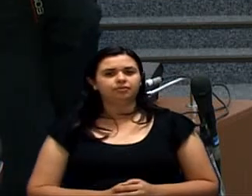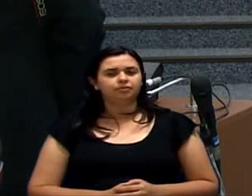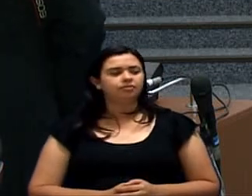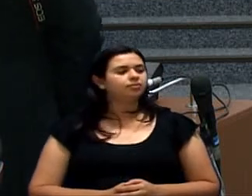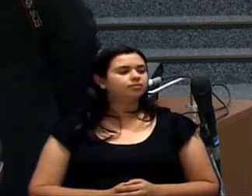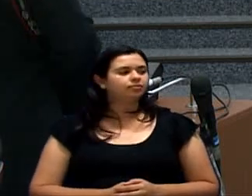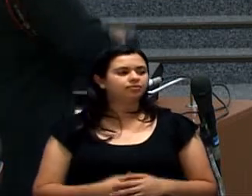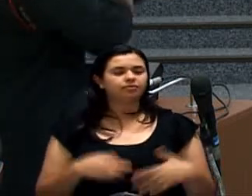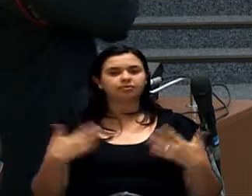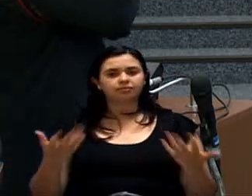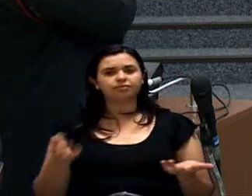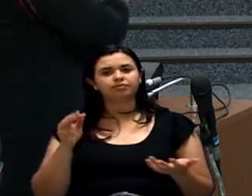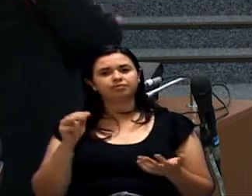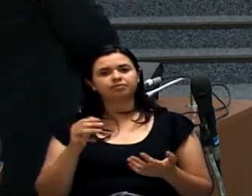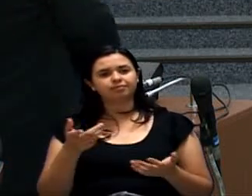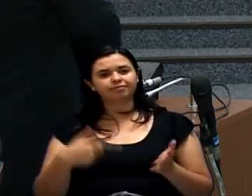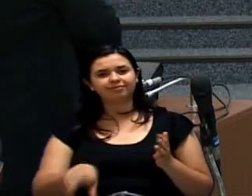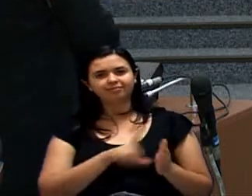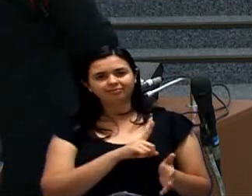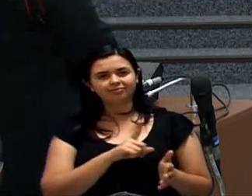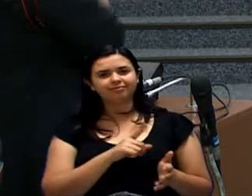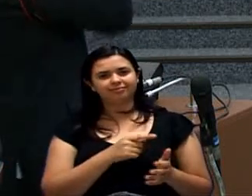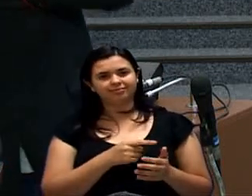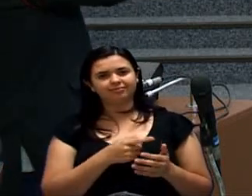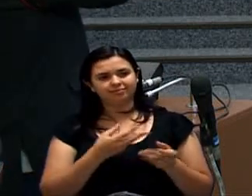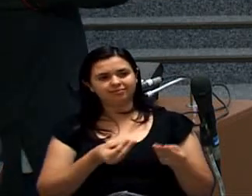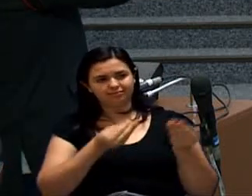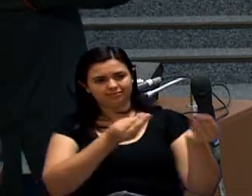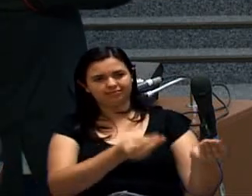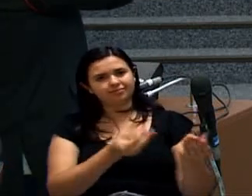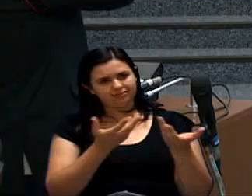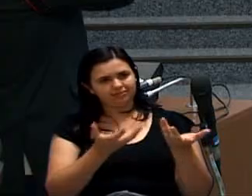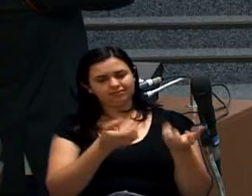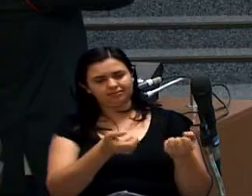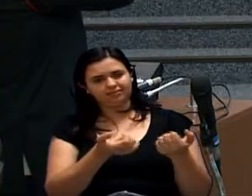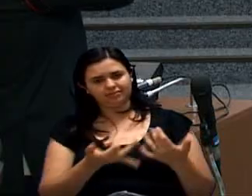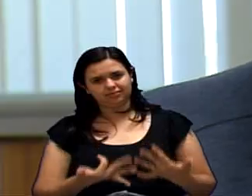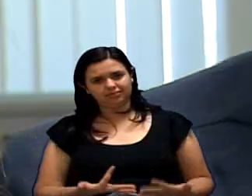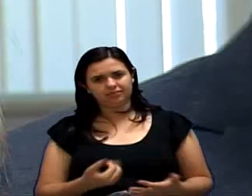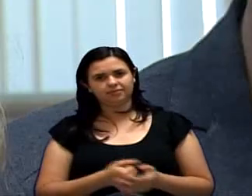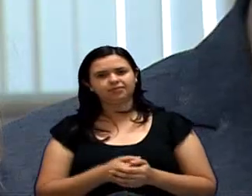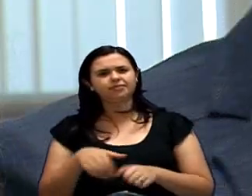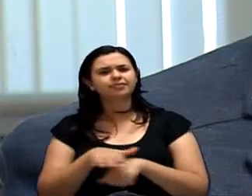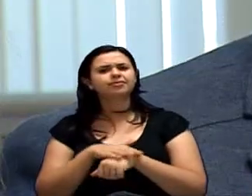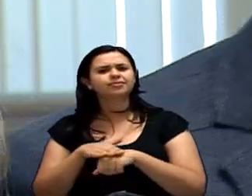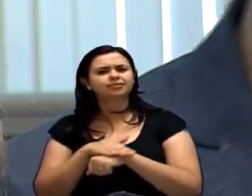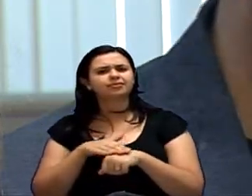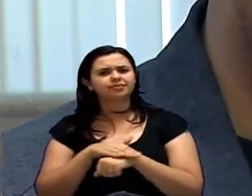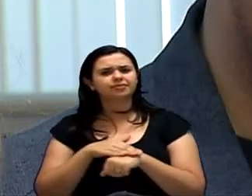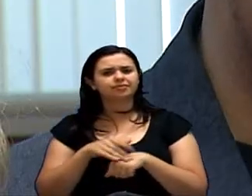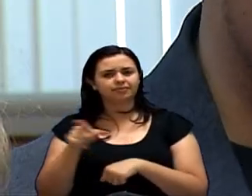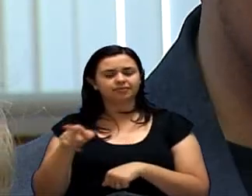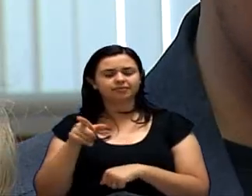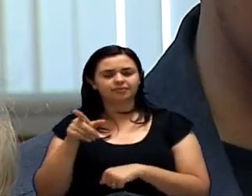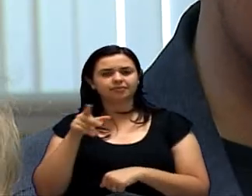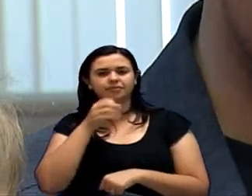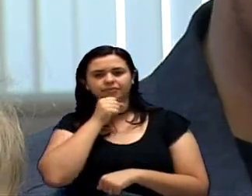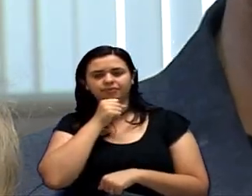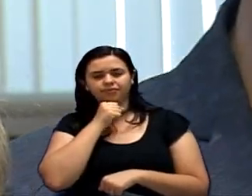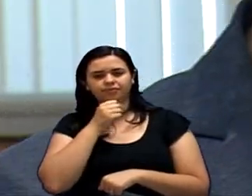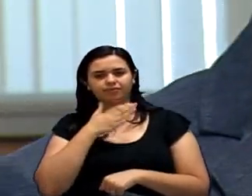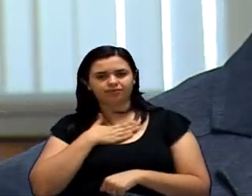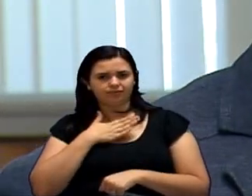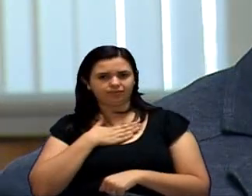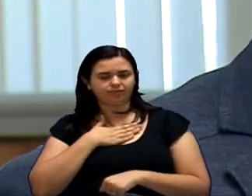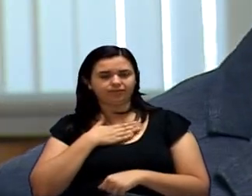Mari, antes de entregar, você vai deixar uma palavrinha conosco aqui, tá bom? Eu quero dizer, a minha avó, estava conversando contigo sobre a minha avó. Ela mora hoje na divisa com São